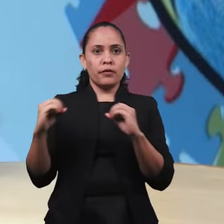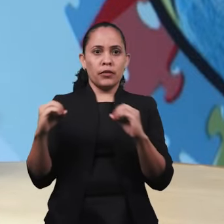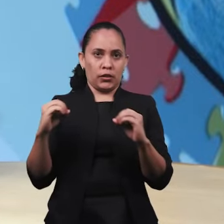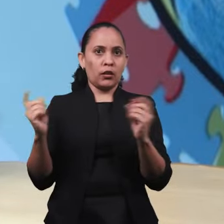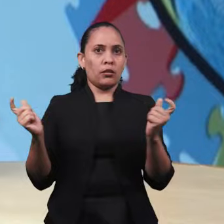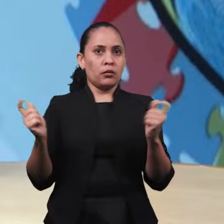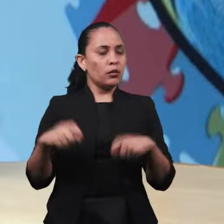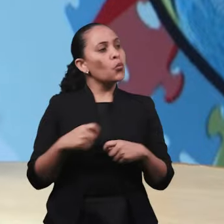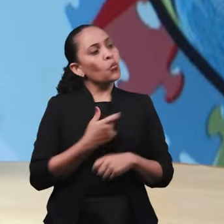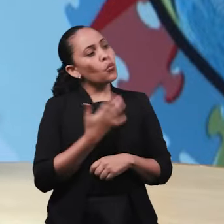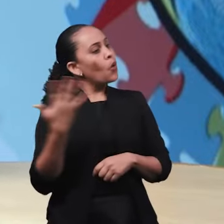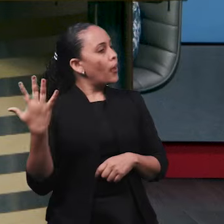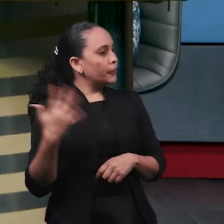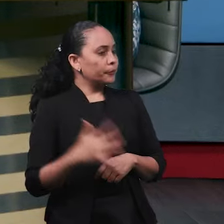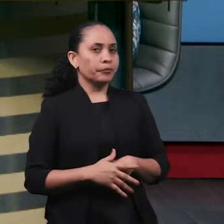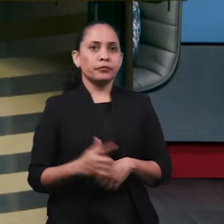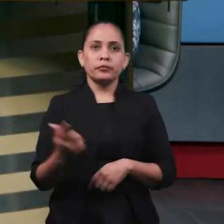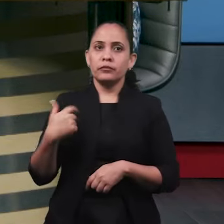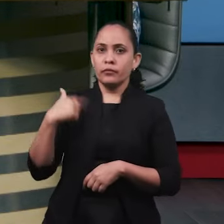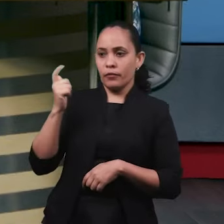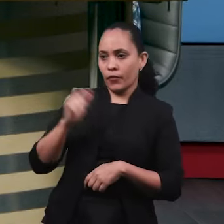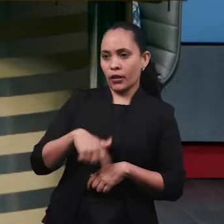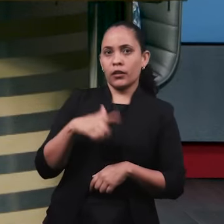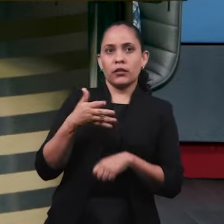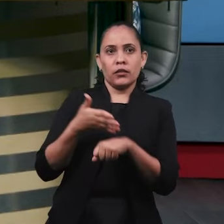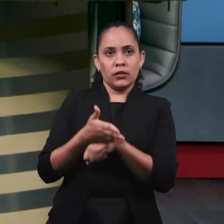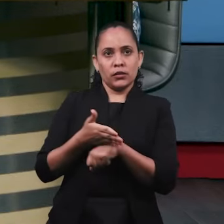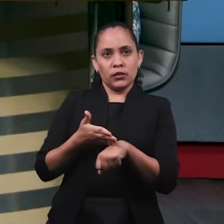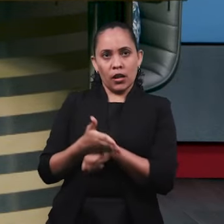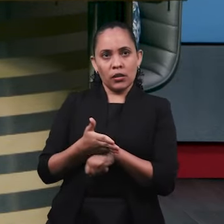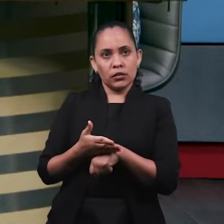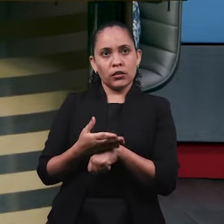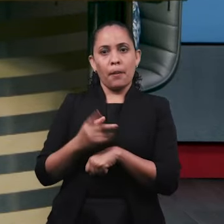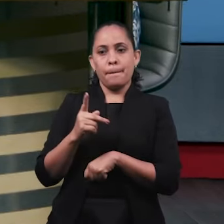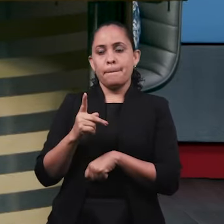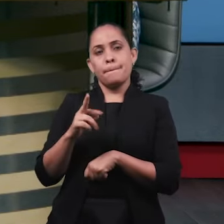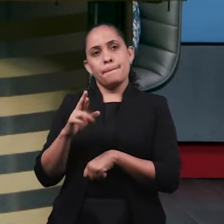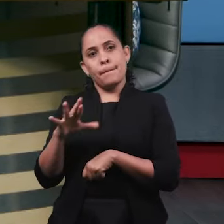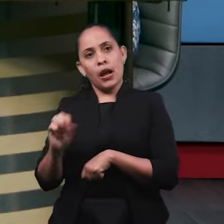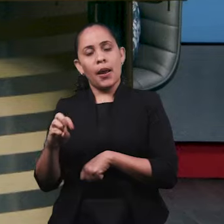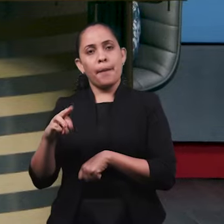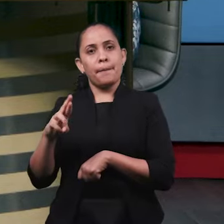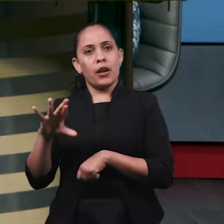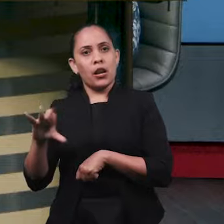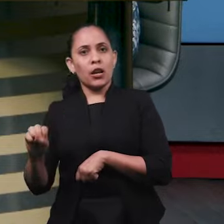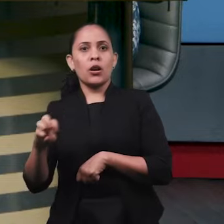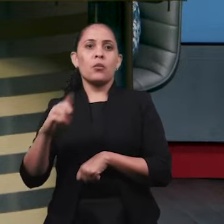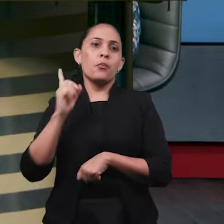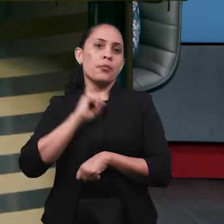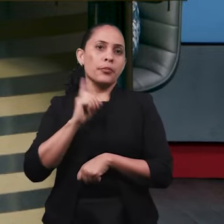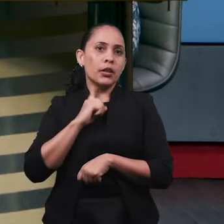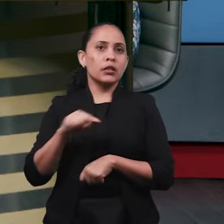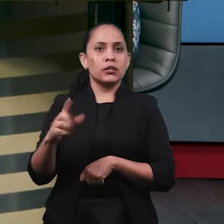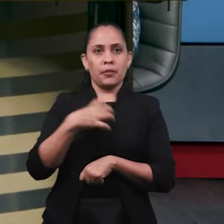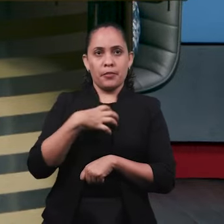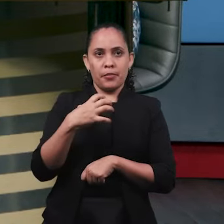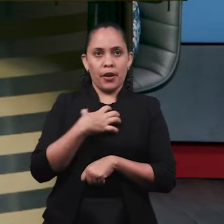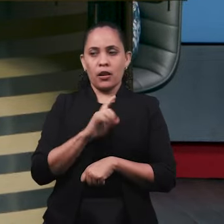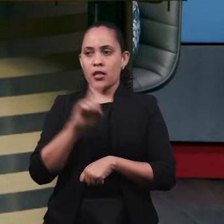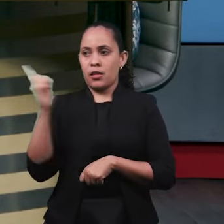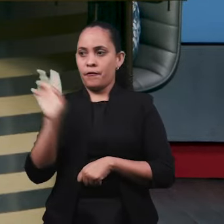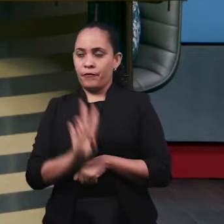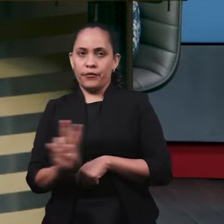ano. Você participou de quais oficinas? Eu participei daqui da Serra, transmitindo para o Pará, Maranhão, Minas e